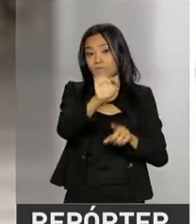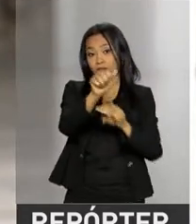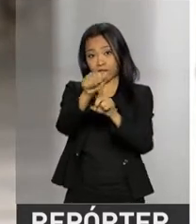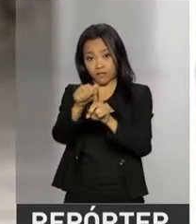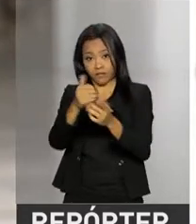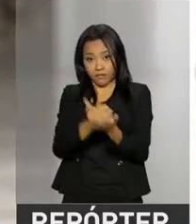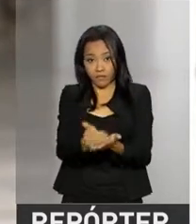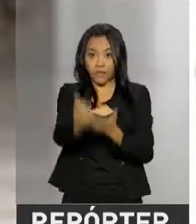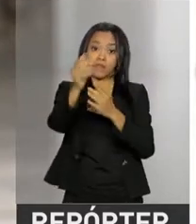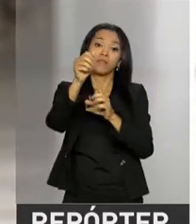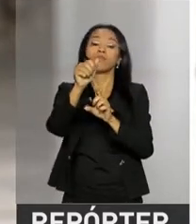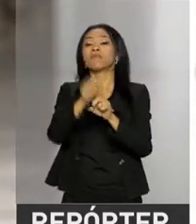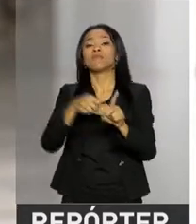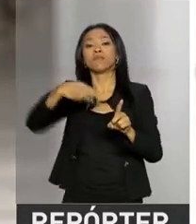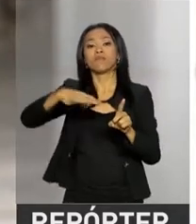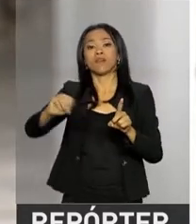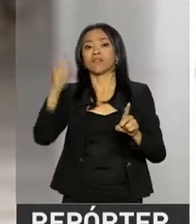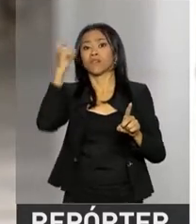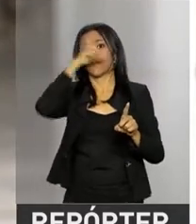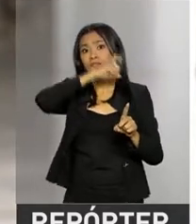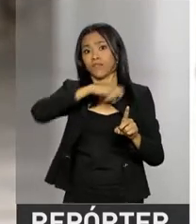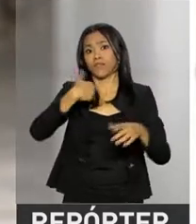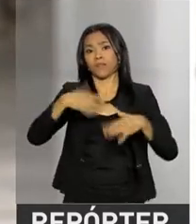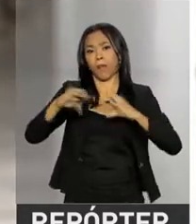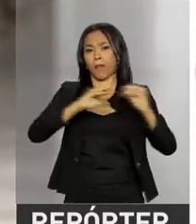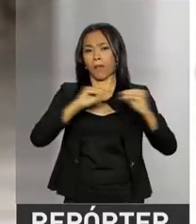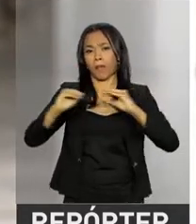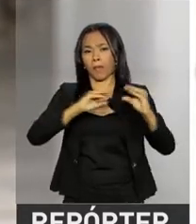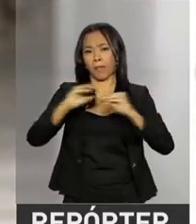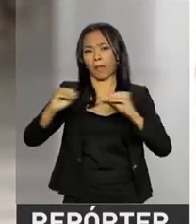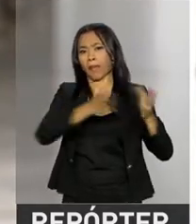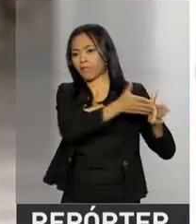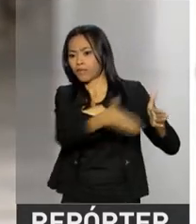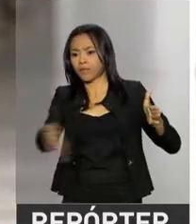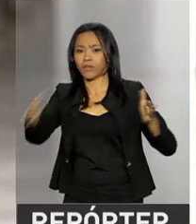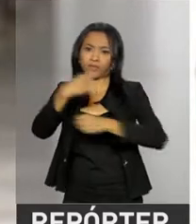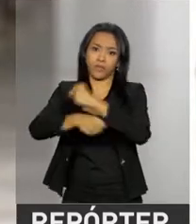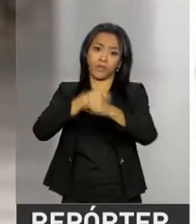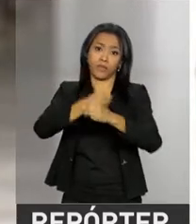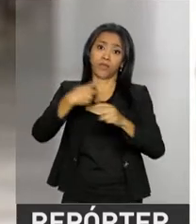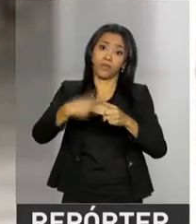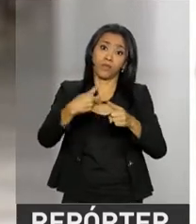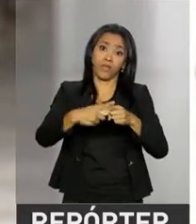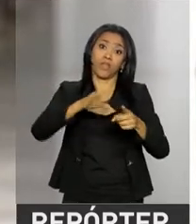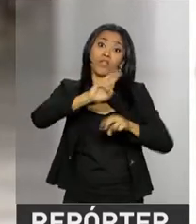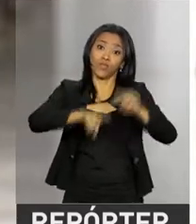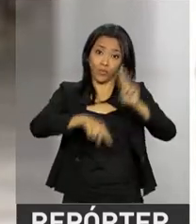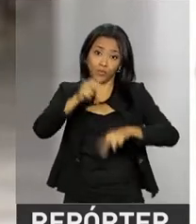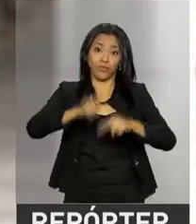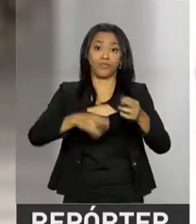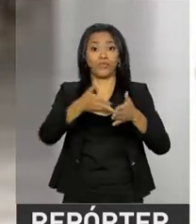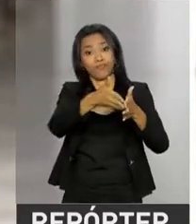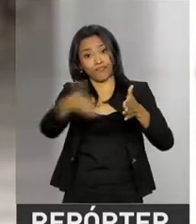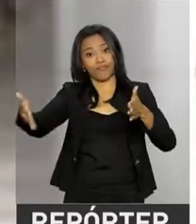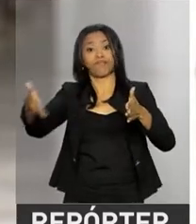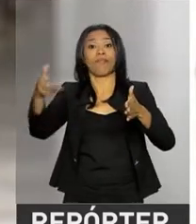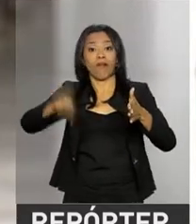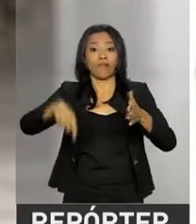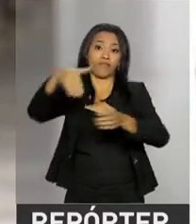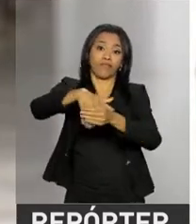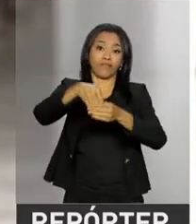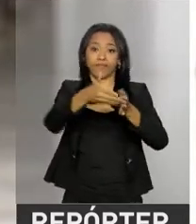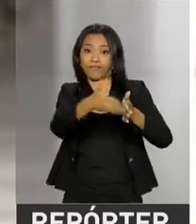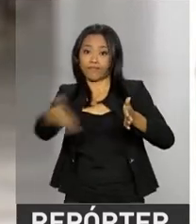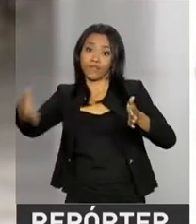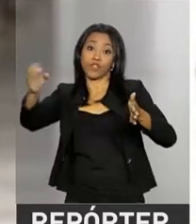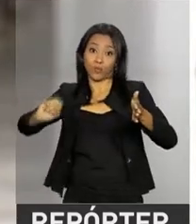continuar trabalhando o assunto ao longo do ano uma vez que o congresso nacional deve se voltar a partir de junho para as eleições de outubro e o governo também